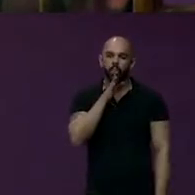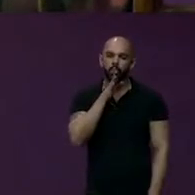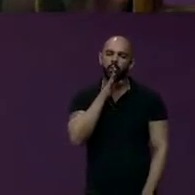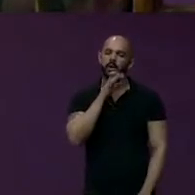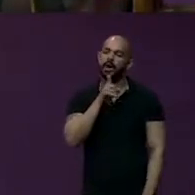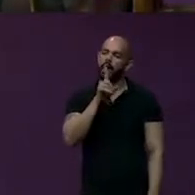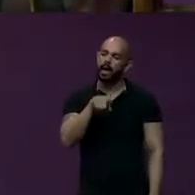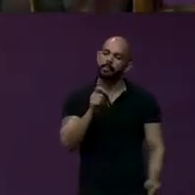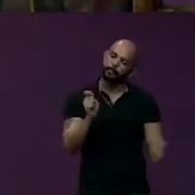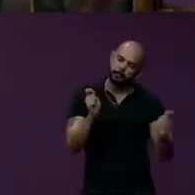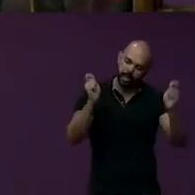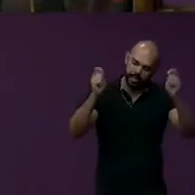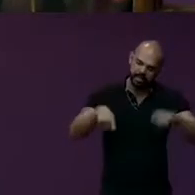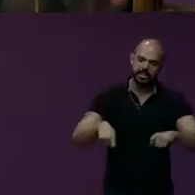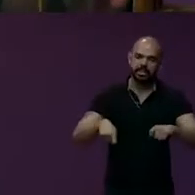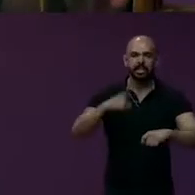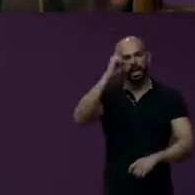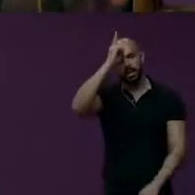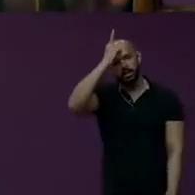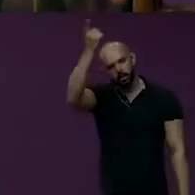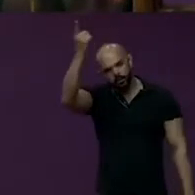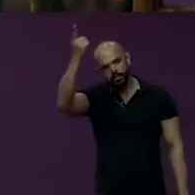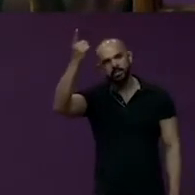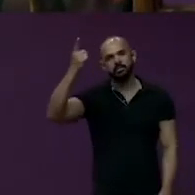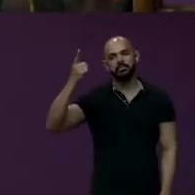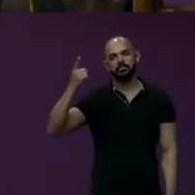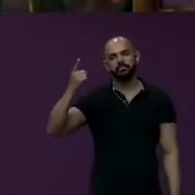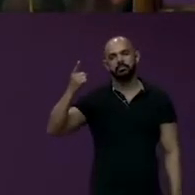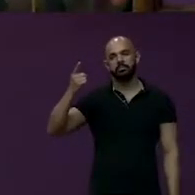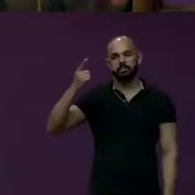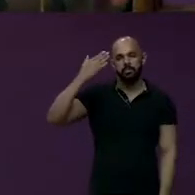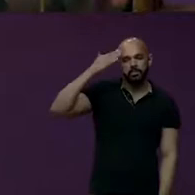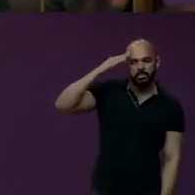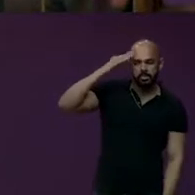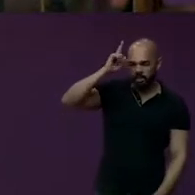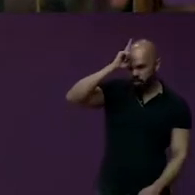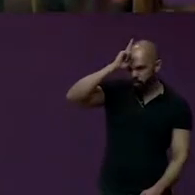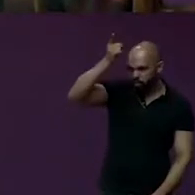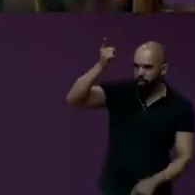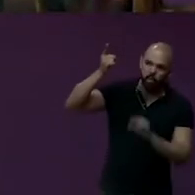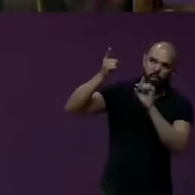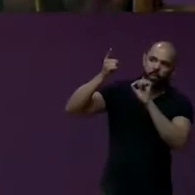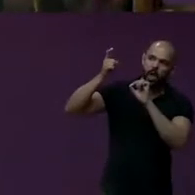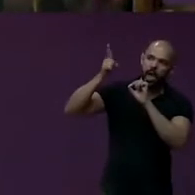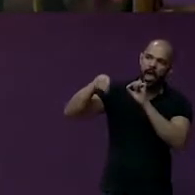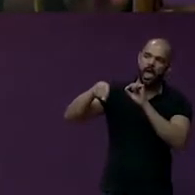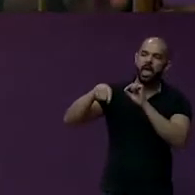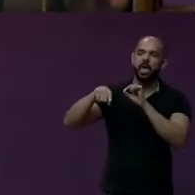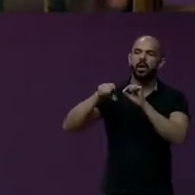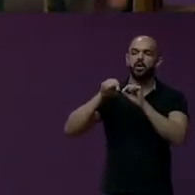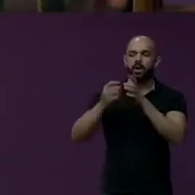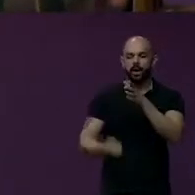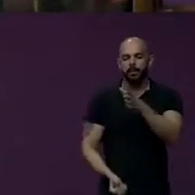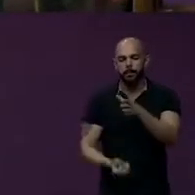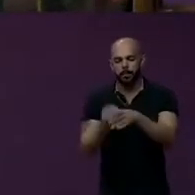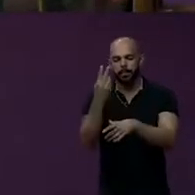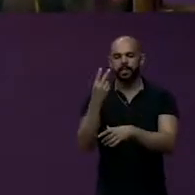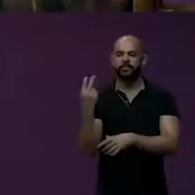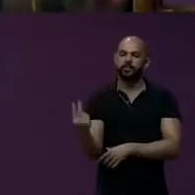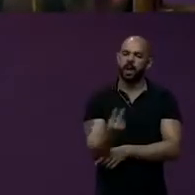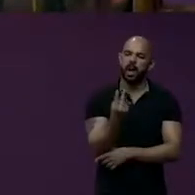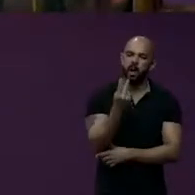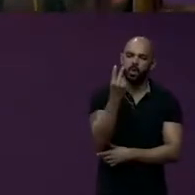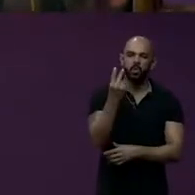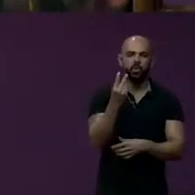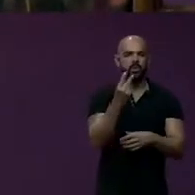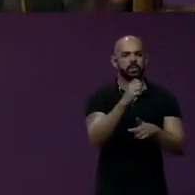são áreas potencialmente inovadoras, né? Entendendo a inovação como a geração de valores